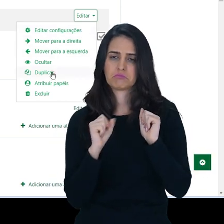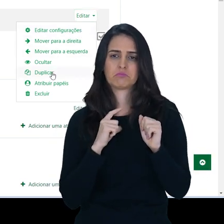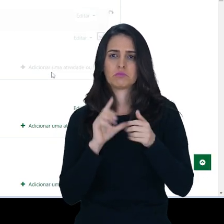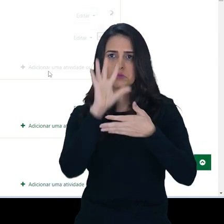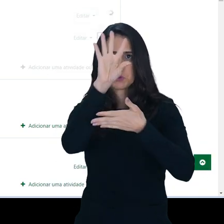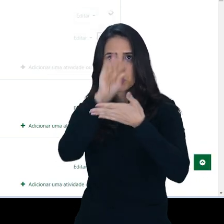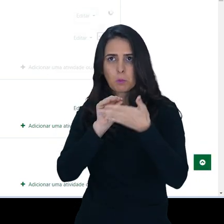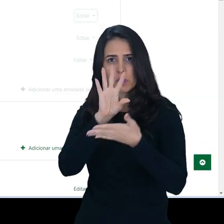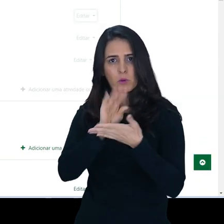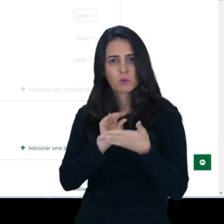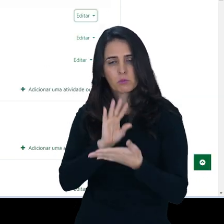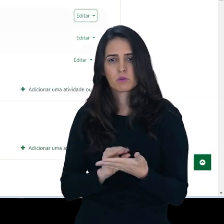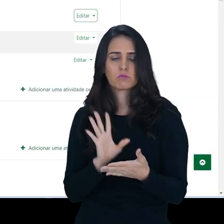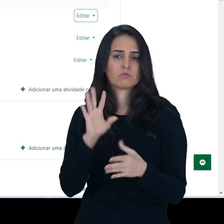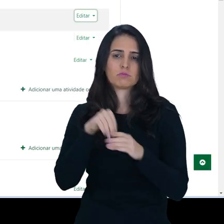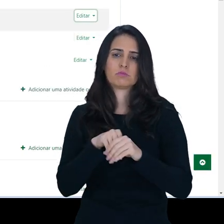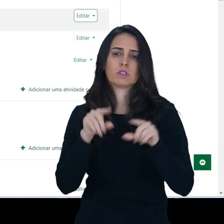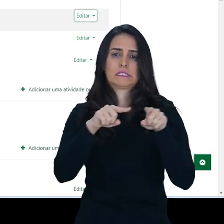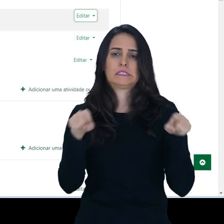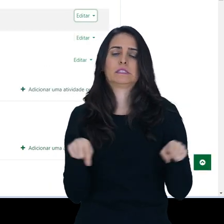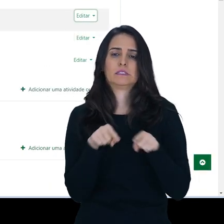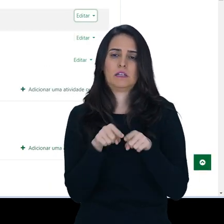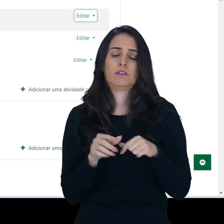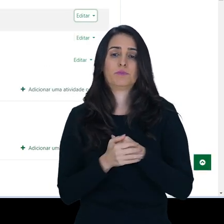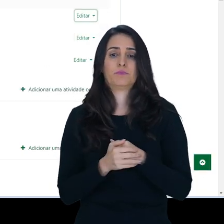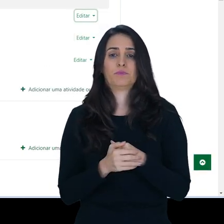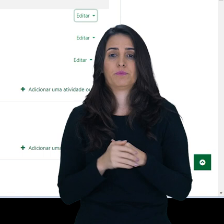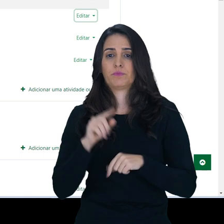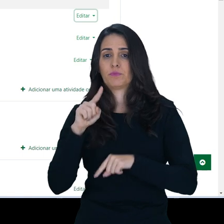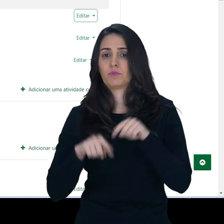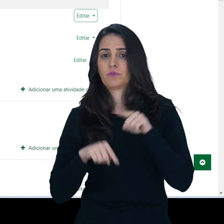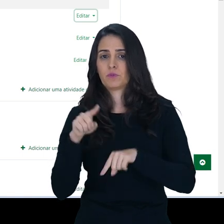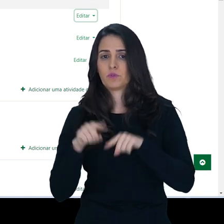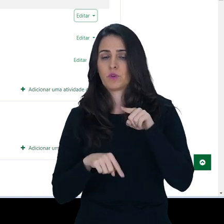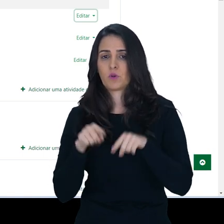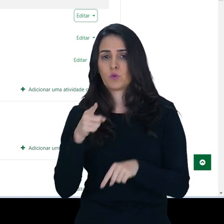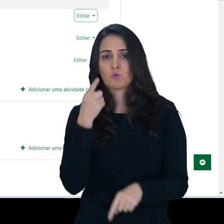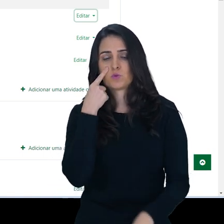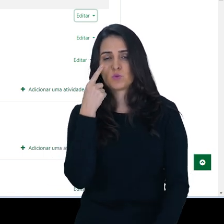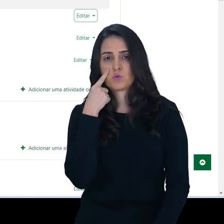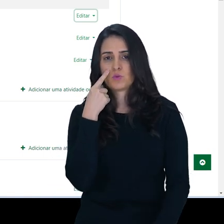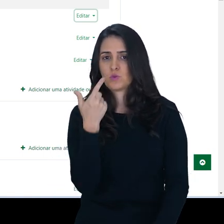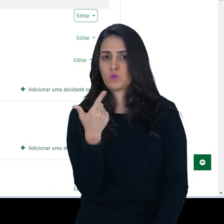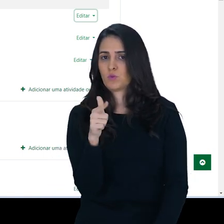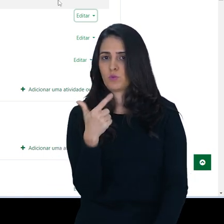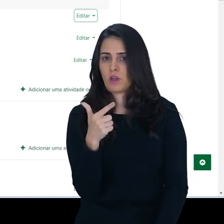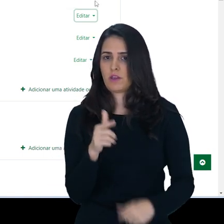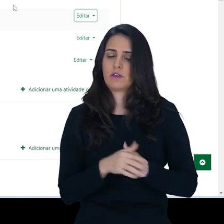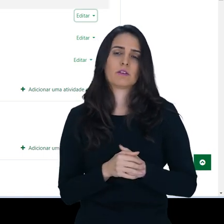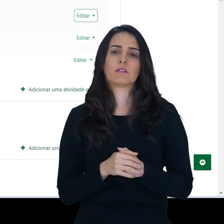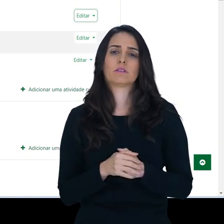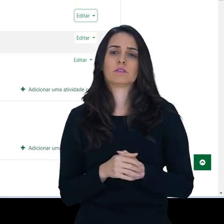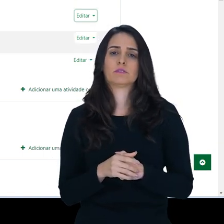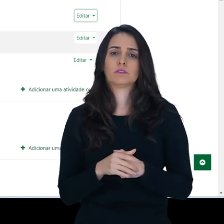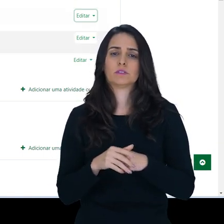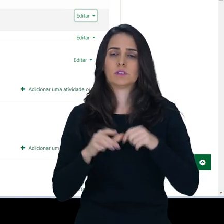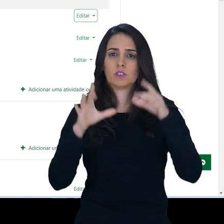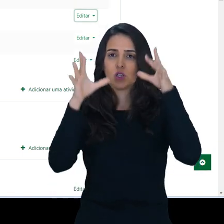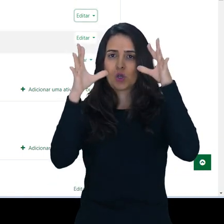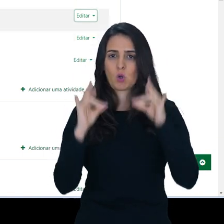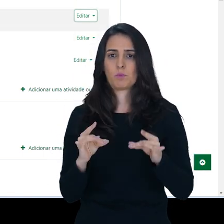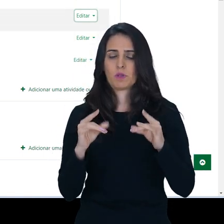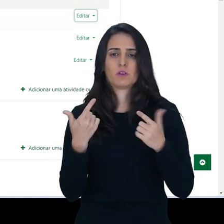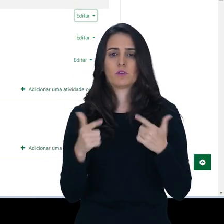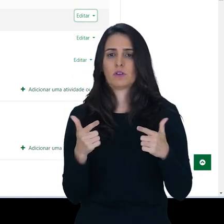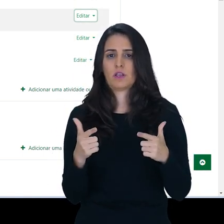rótulo na sala. No caso do recurso, note que ele não tem, quando é um rótulo, essa questão de vir com o copiado,